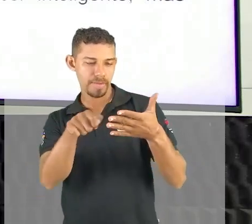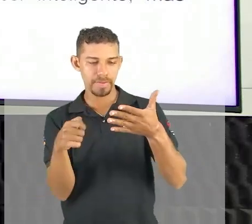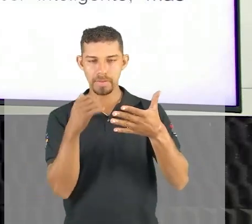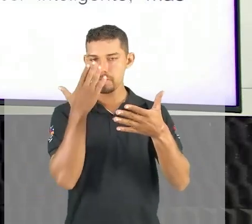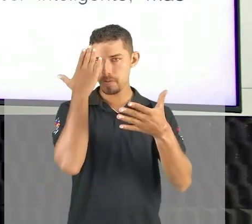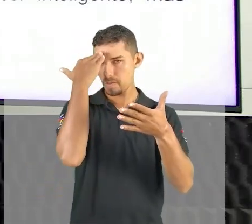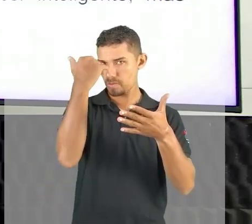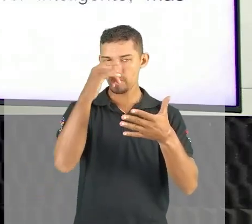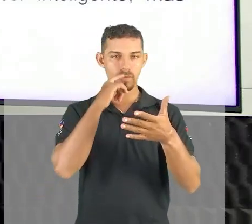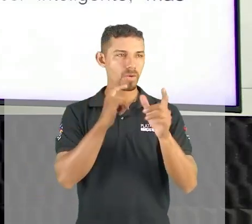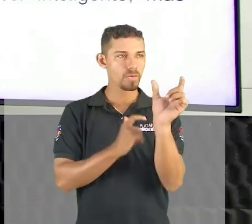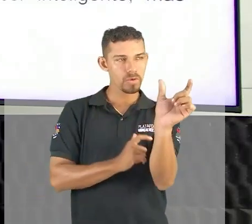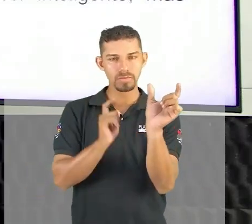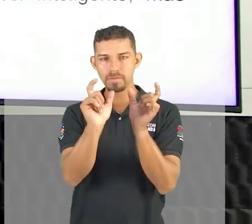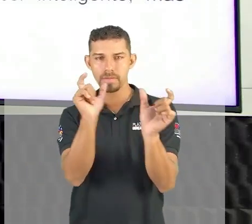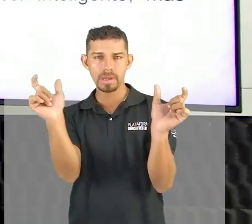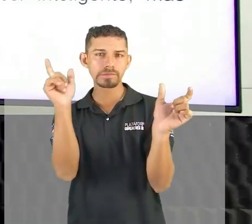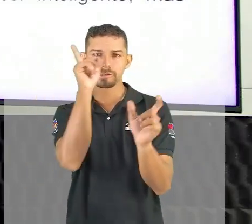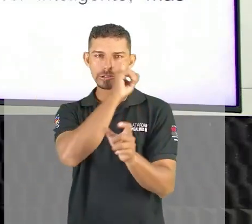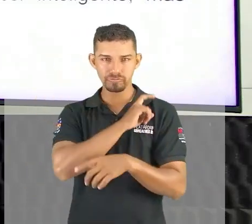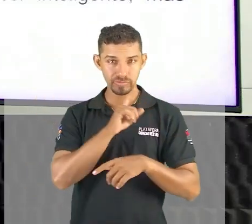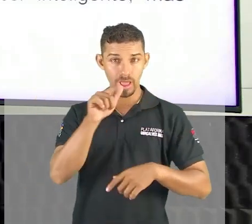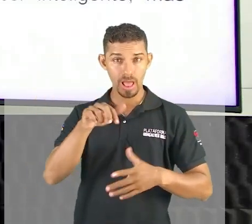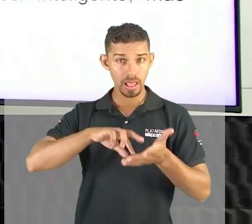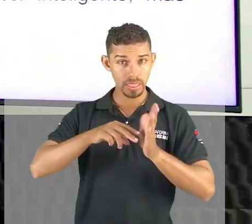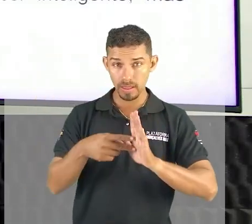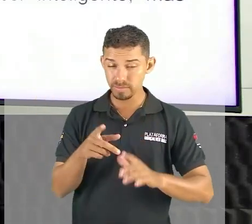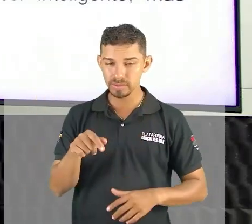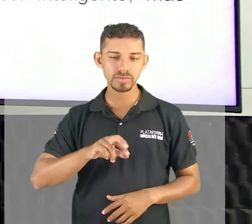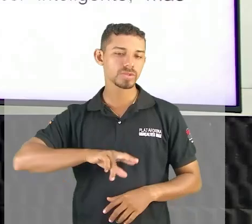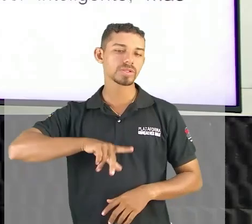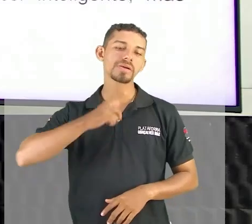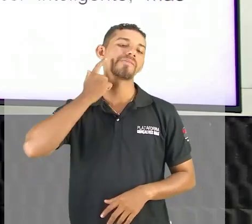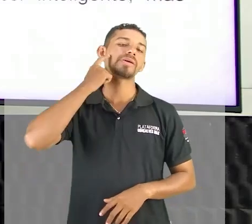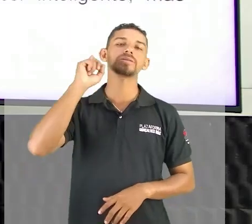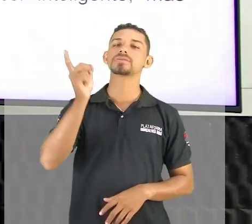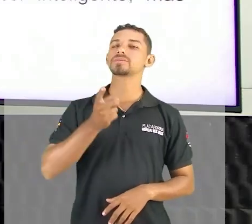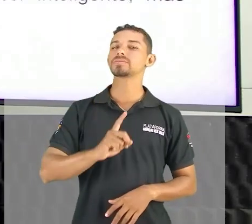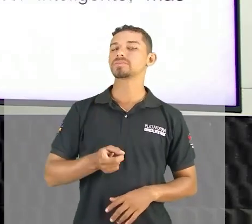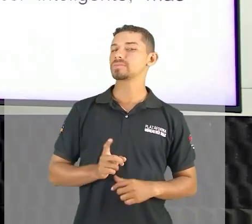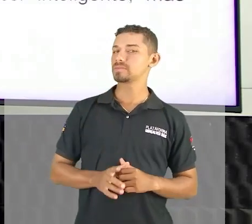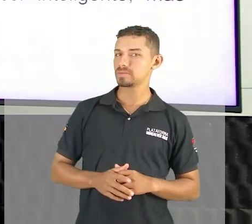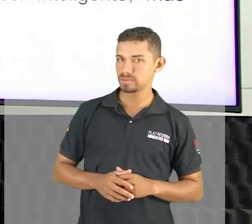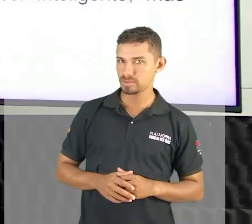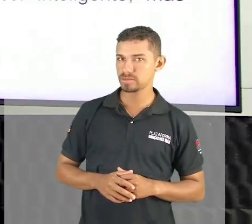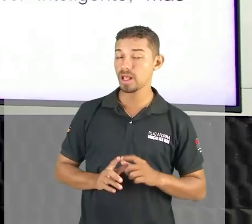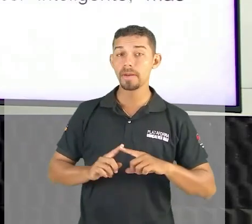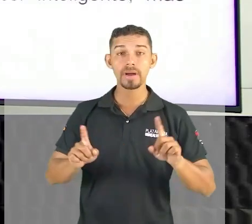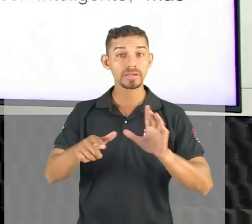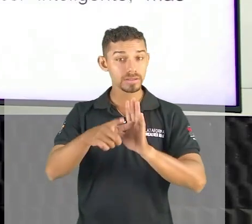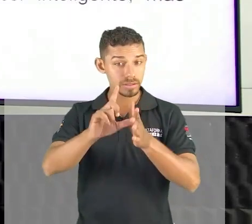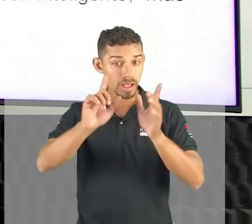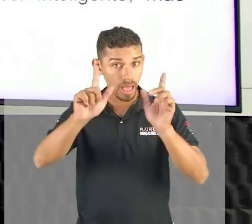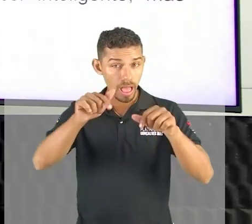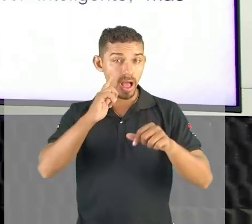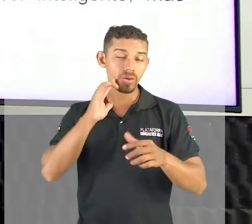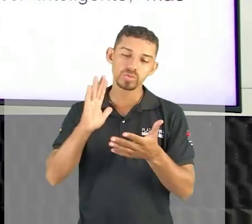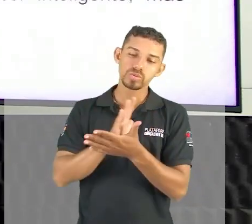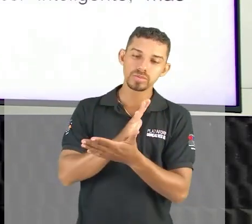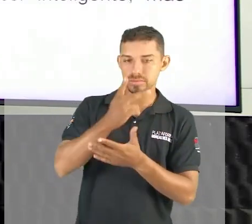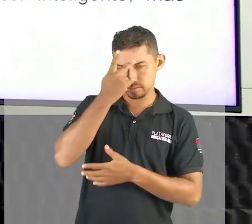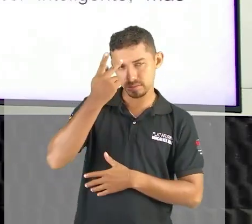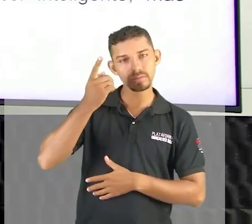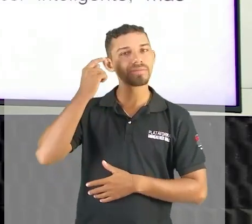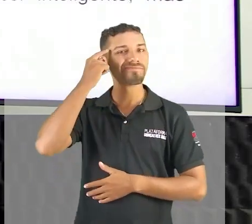que caracteriza uma pessoa que de fato fale difícil eu penso que não mas antes eh mas é assim que muita gente